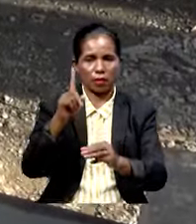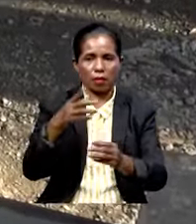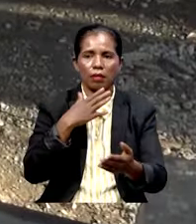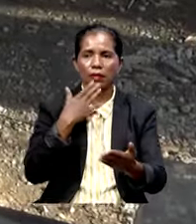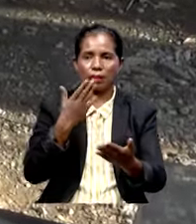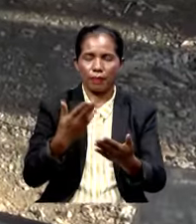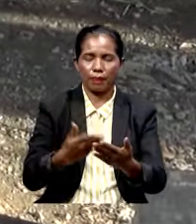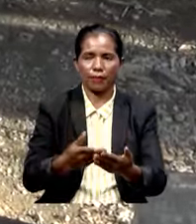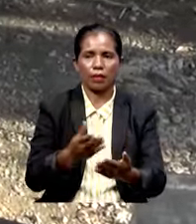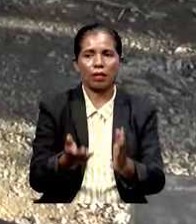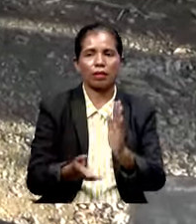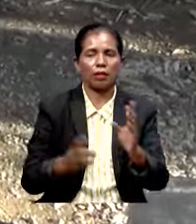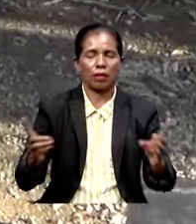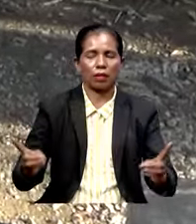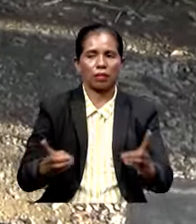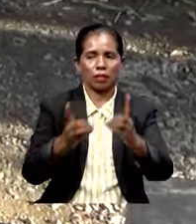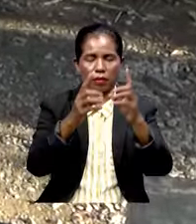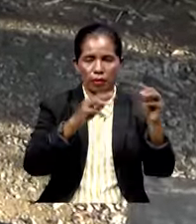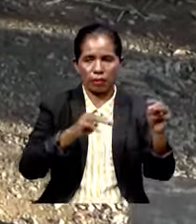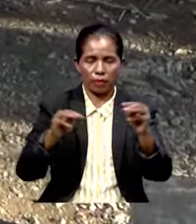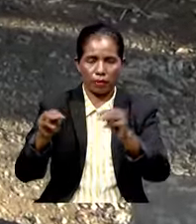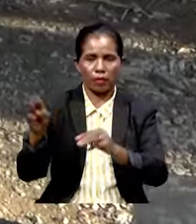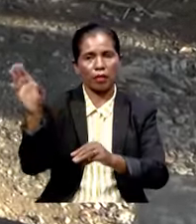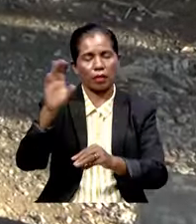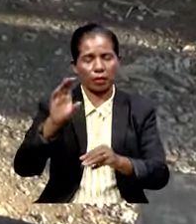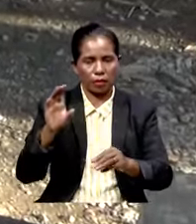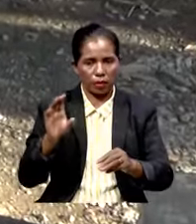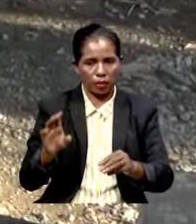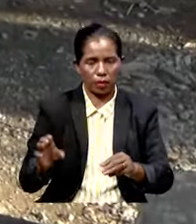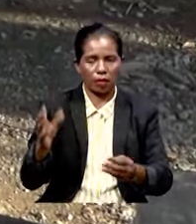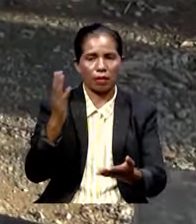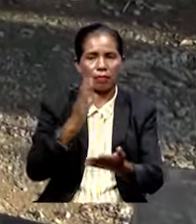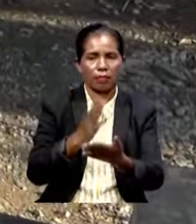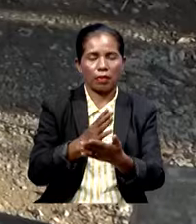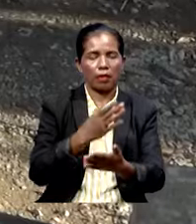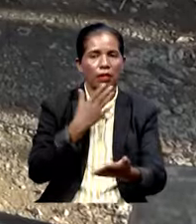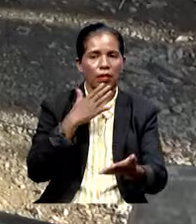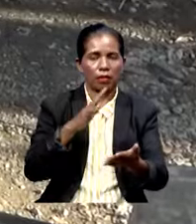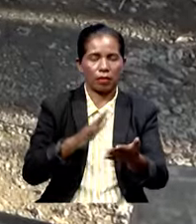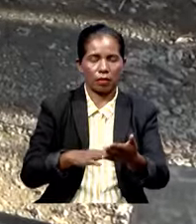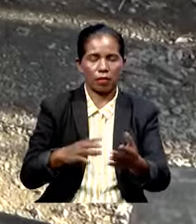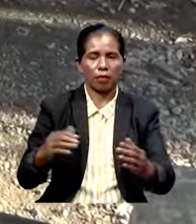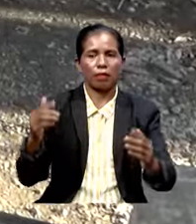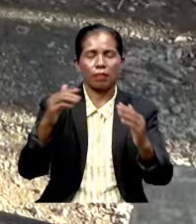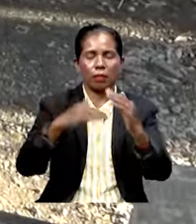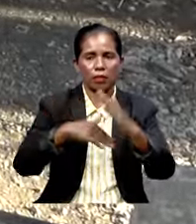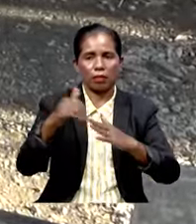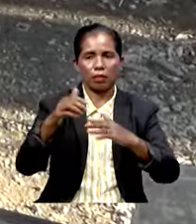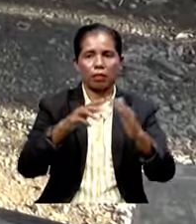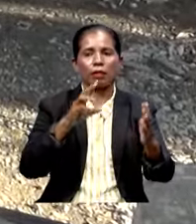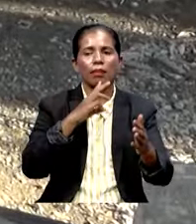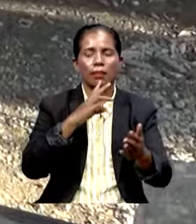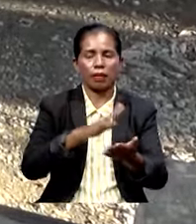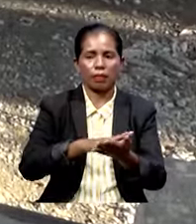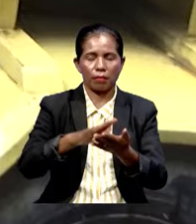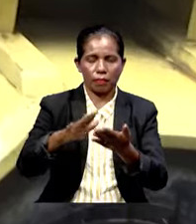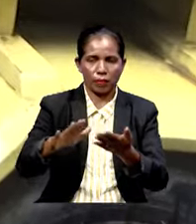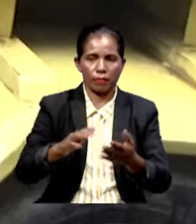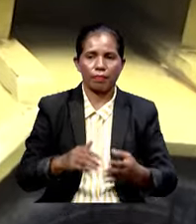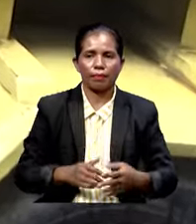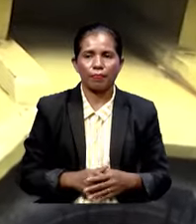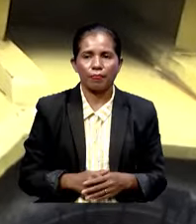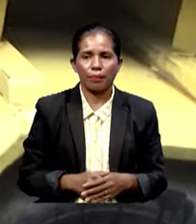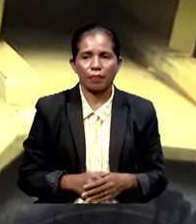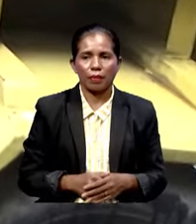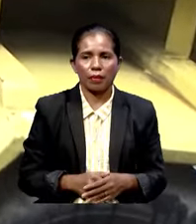diak atu hasoru mudança climática, no prevene efeito nebe la diak ba infraestrutura bemos no saneamento nian.